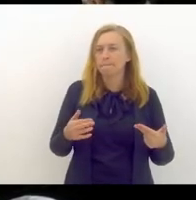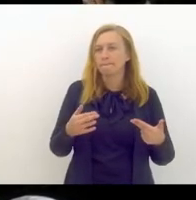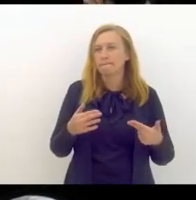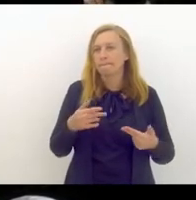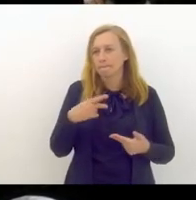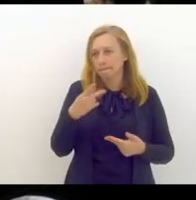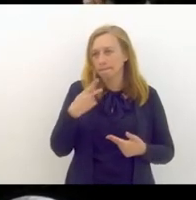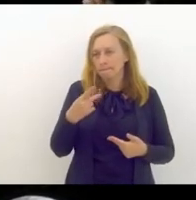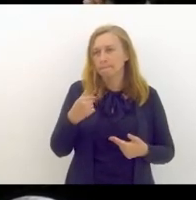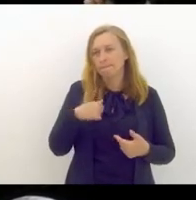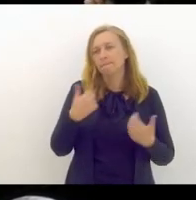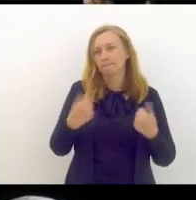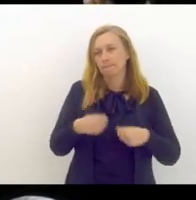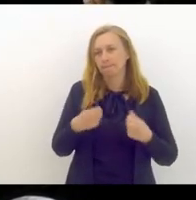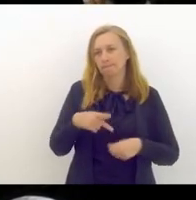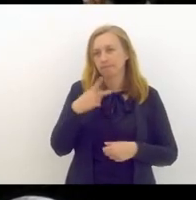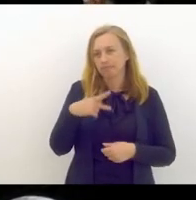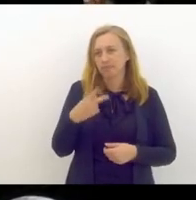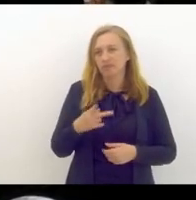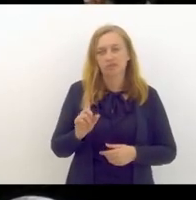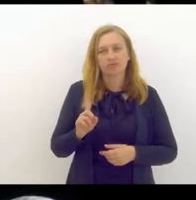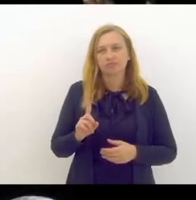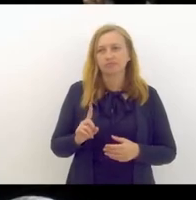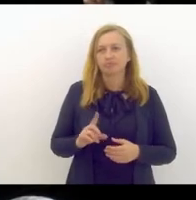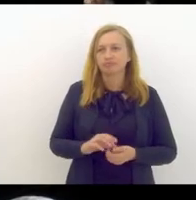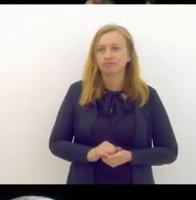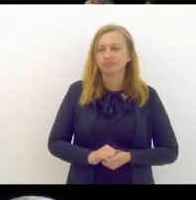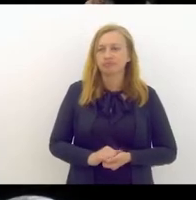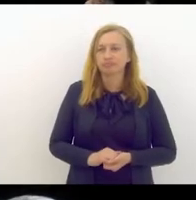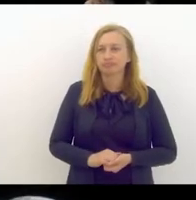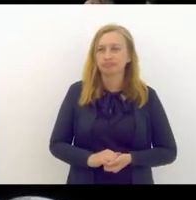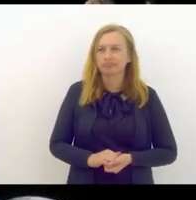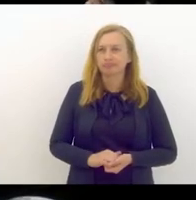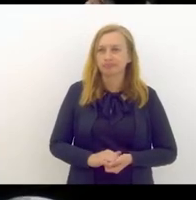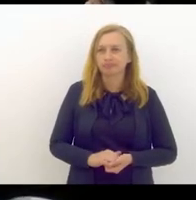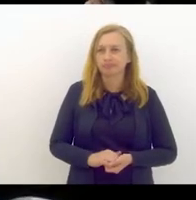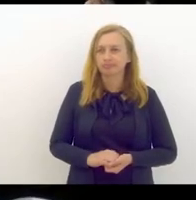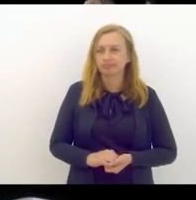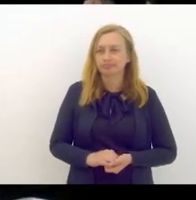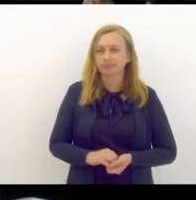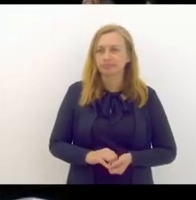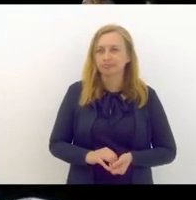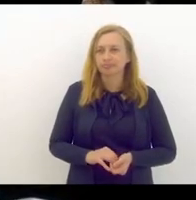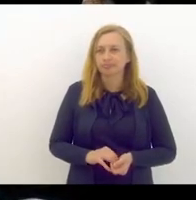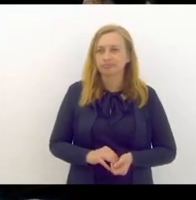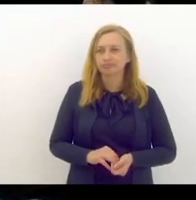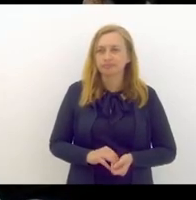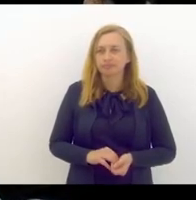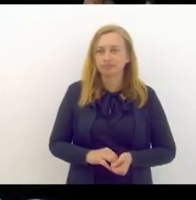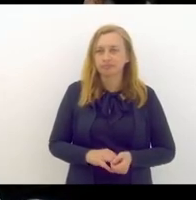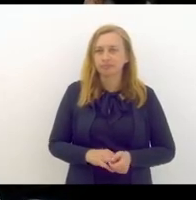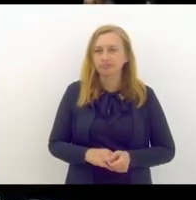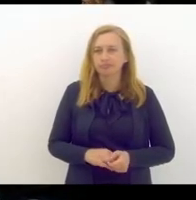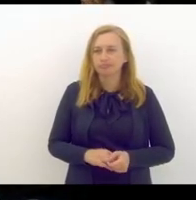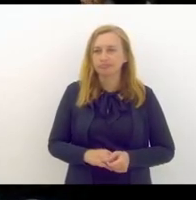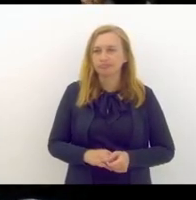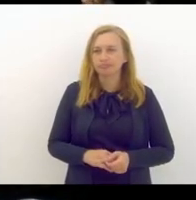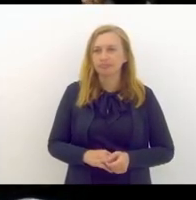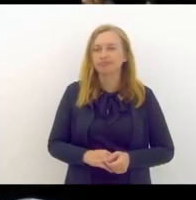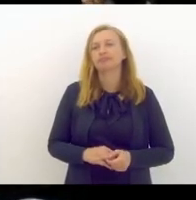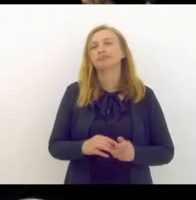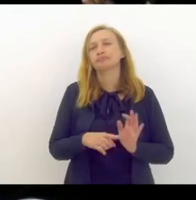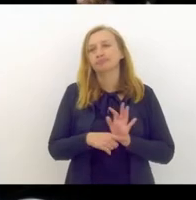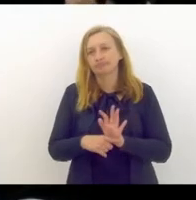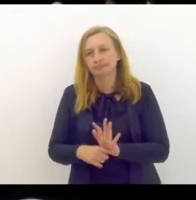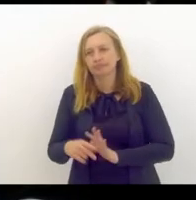aqui. Eu não sei. Não é isso. Mas eu não estou falando. Não foi assim, nominal. A gente. Aqui aí é uma atribuição da